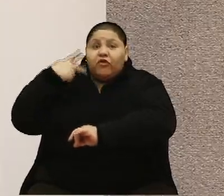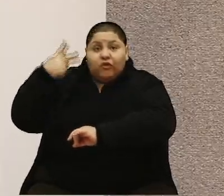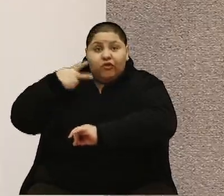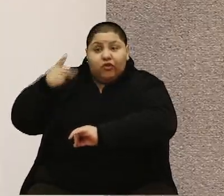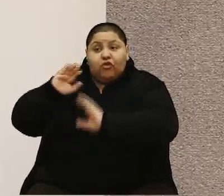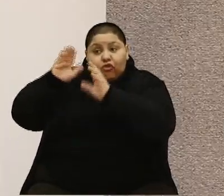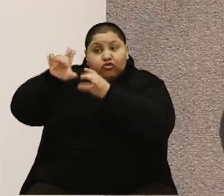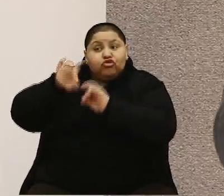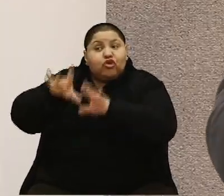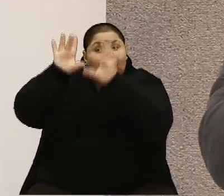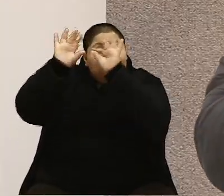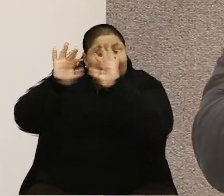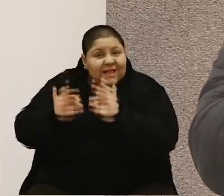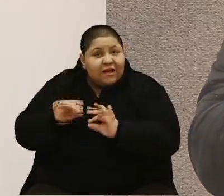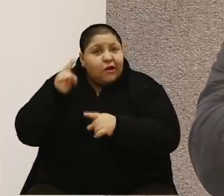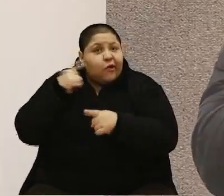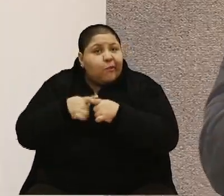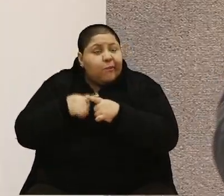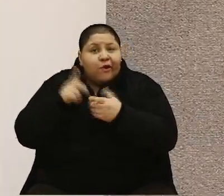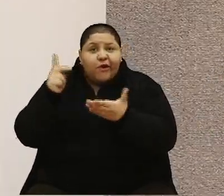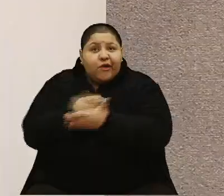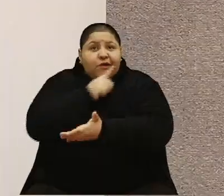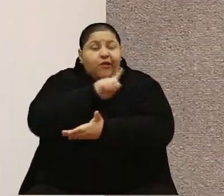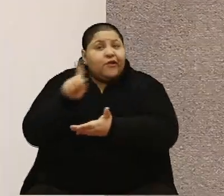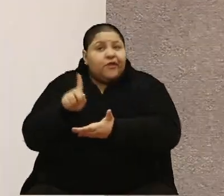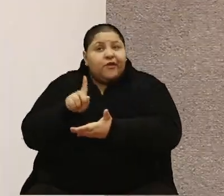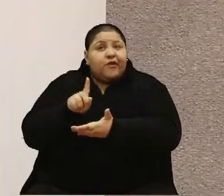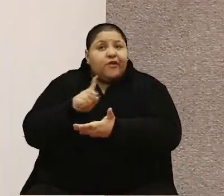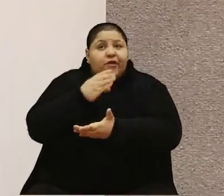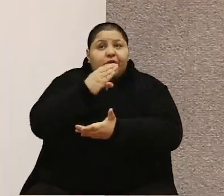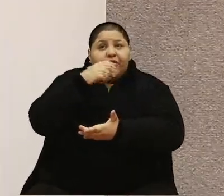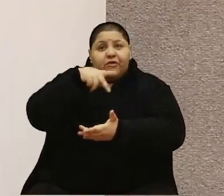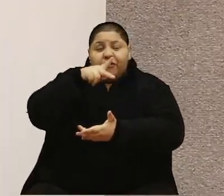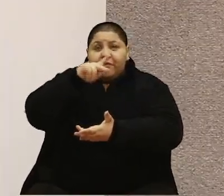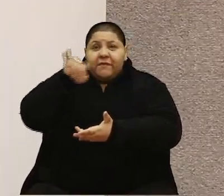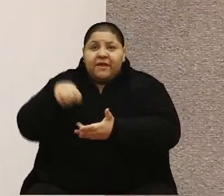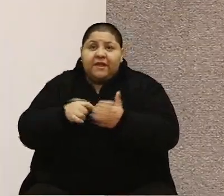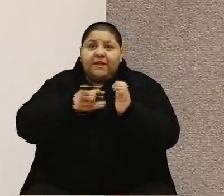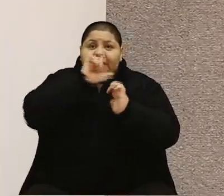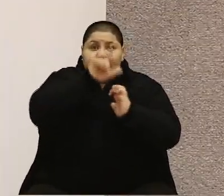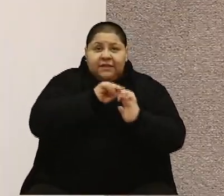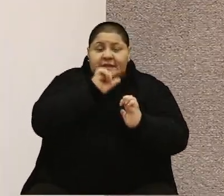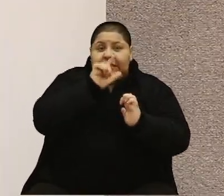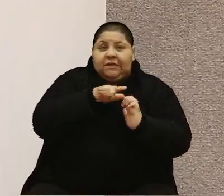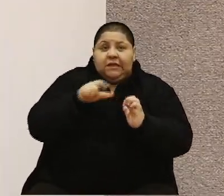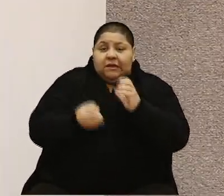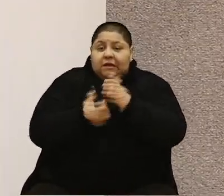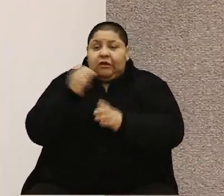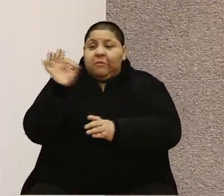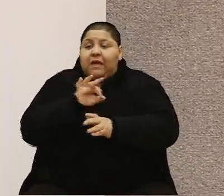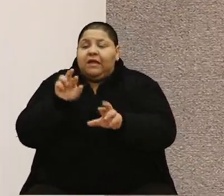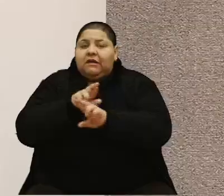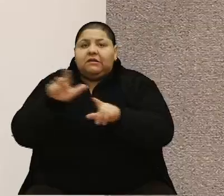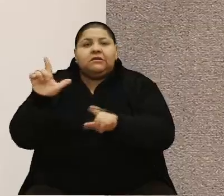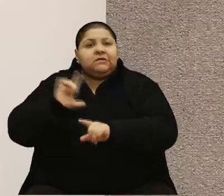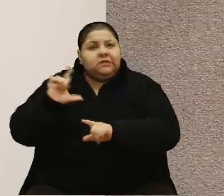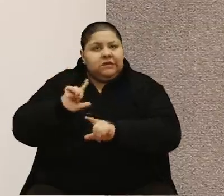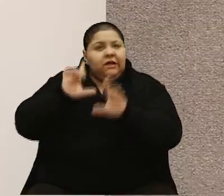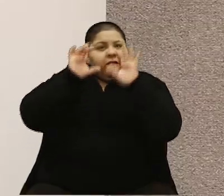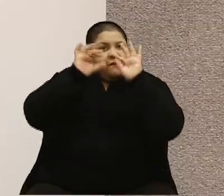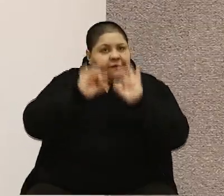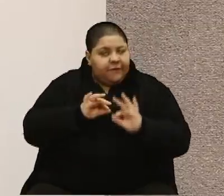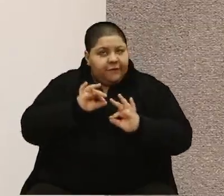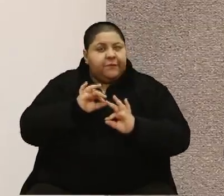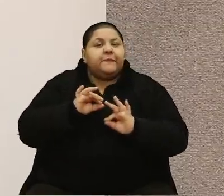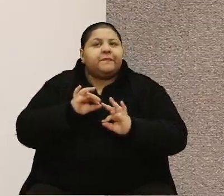quero pontuar, porque o vilão da história não é quem abre CNPJ e empreende nesse país, que cada dia cria uma taxa diferente. Então, tem que ficar pontuada aqui a